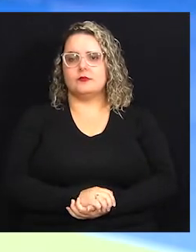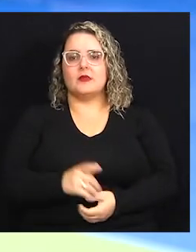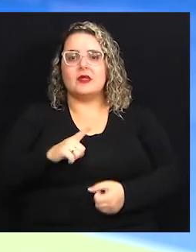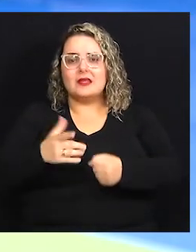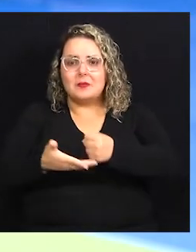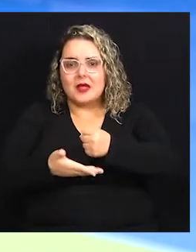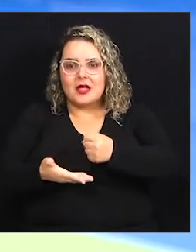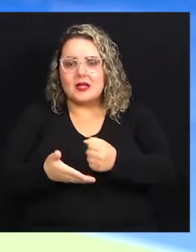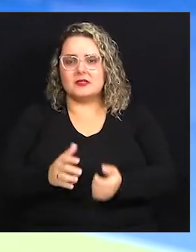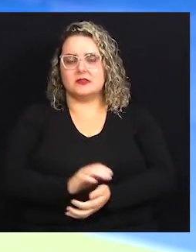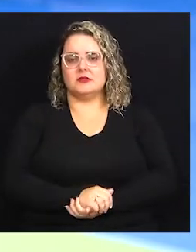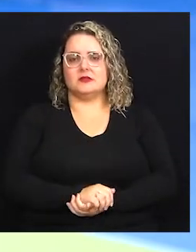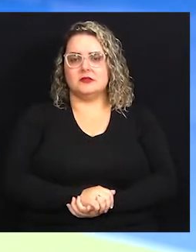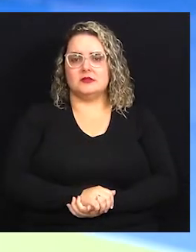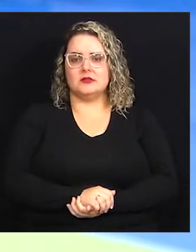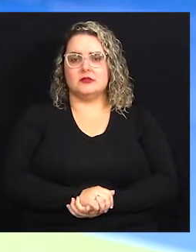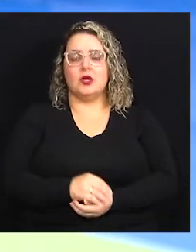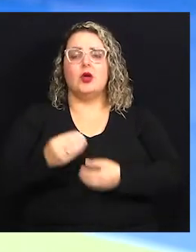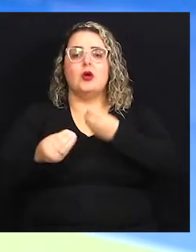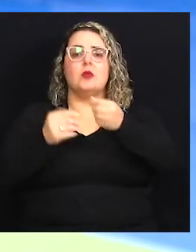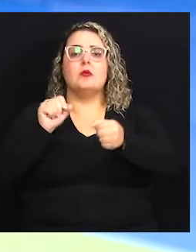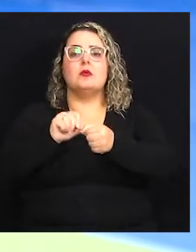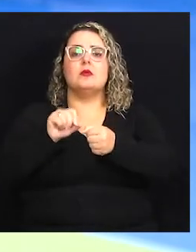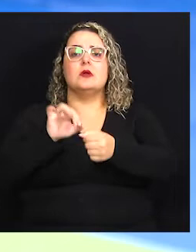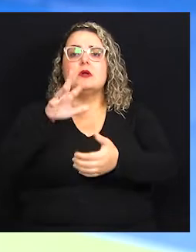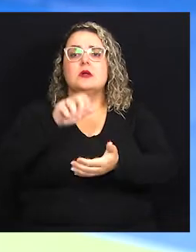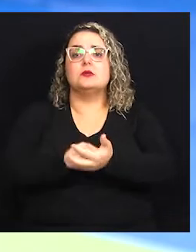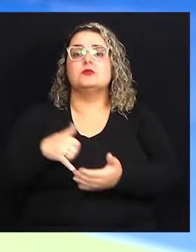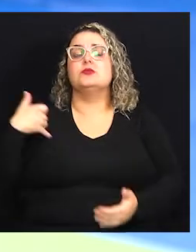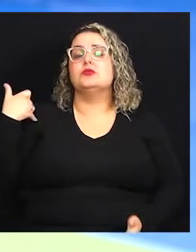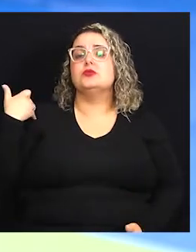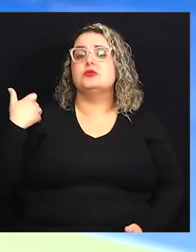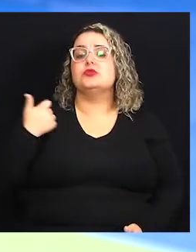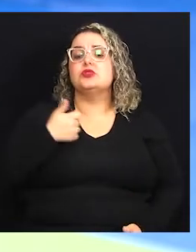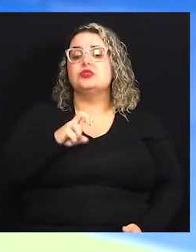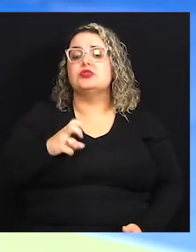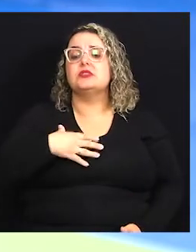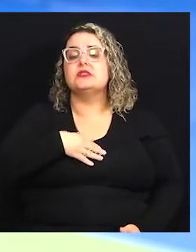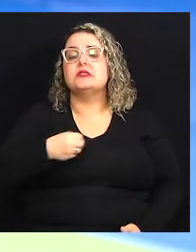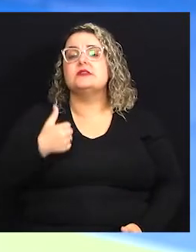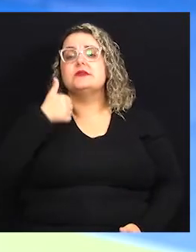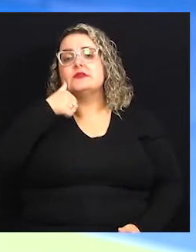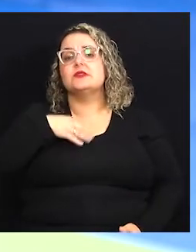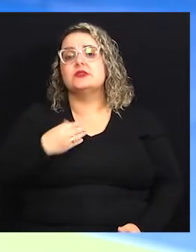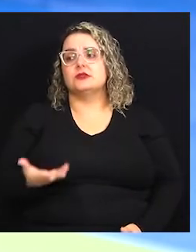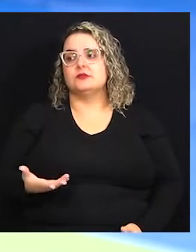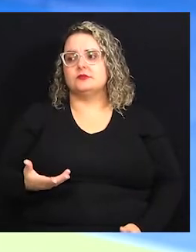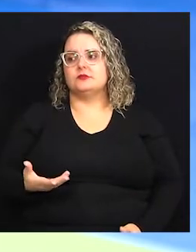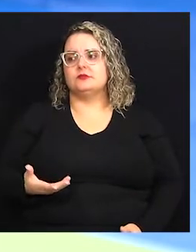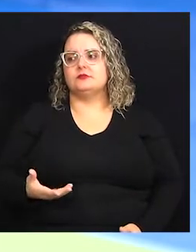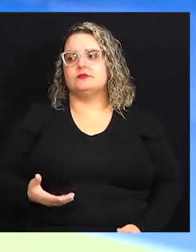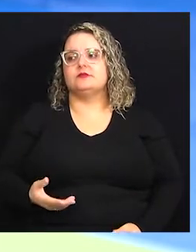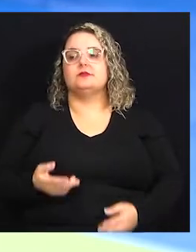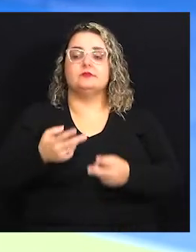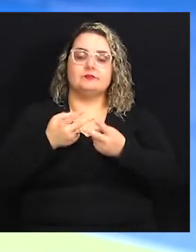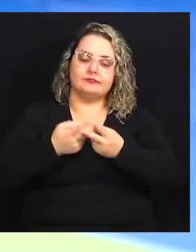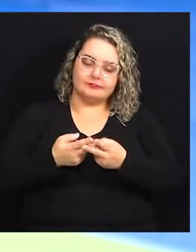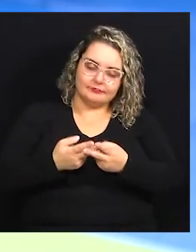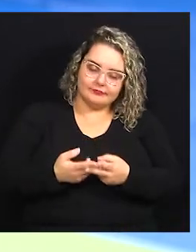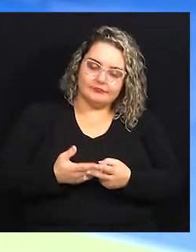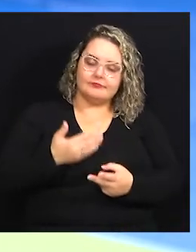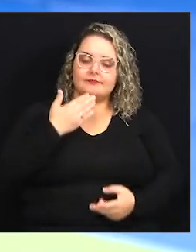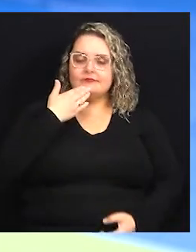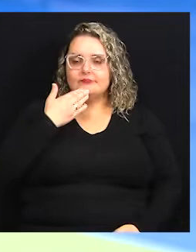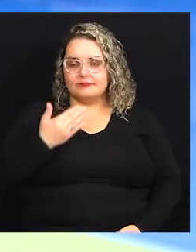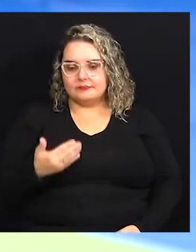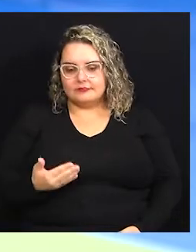ter base. E como é que eu faço para escrever minha filha de 15 anos? Como é que eu faço? Aí eu só peço um pouco de paciência,